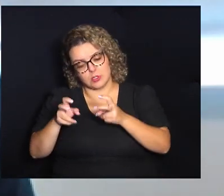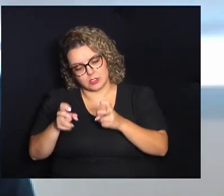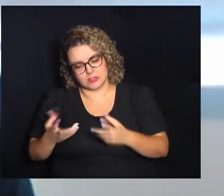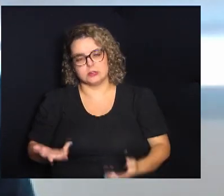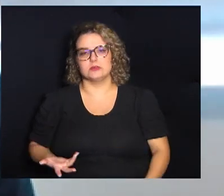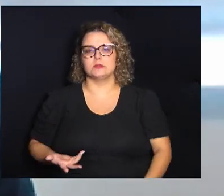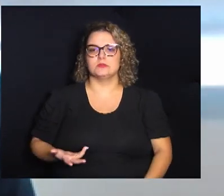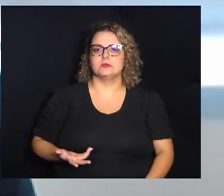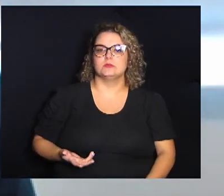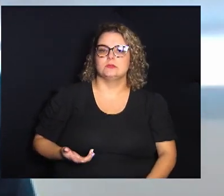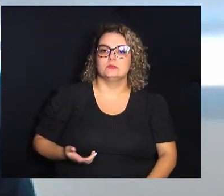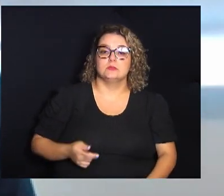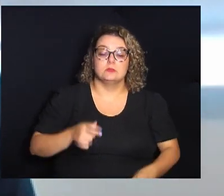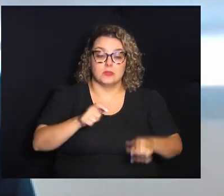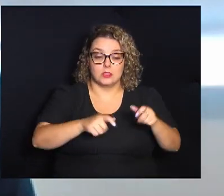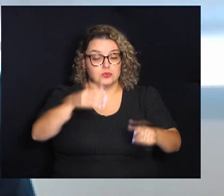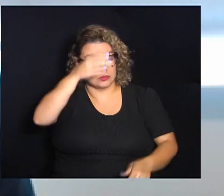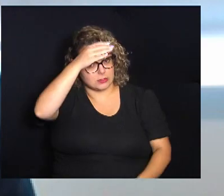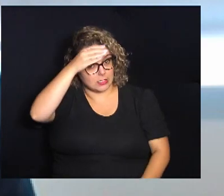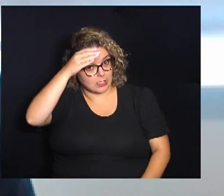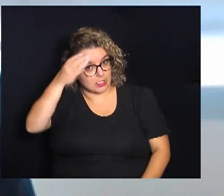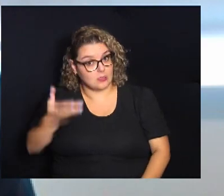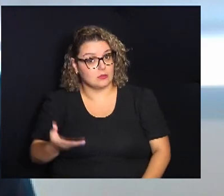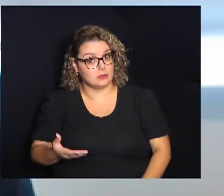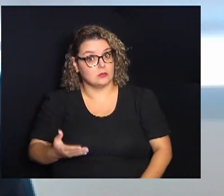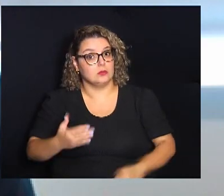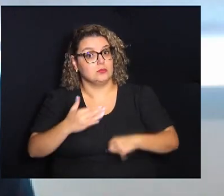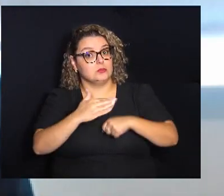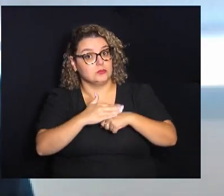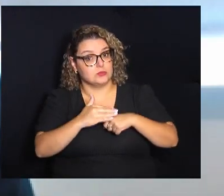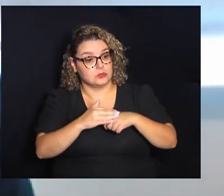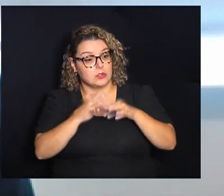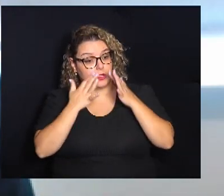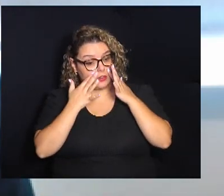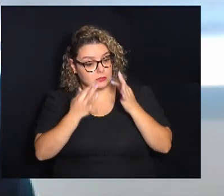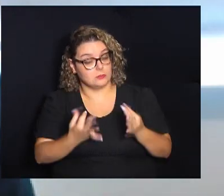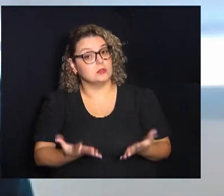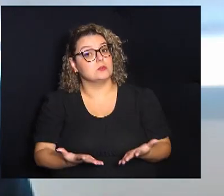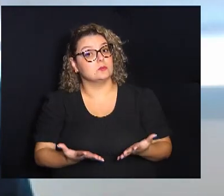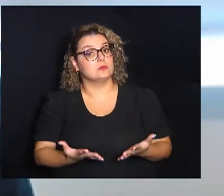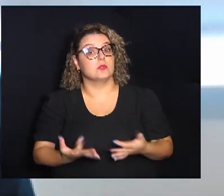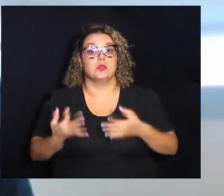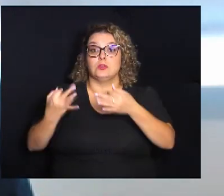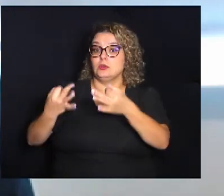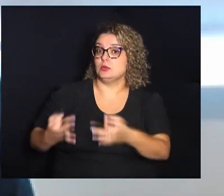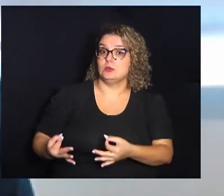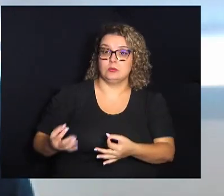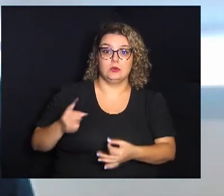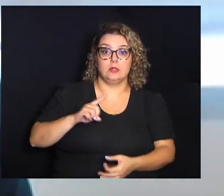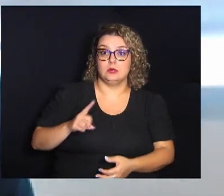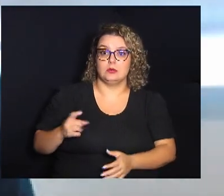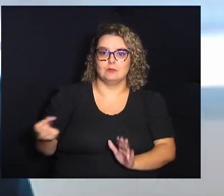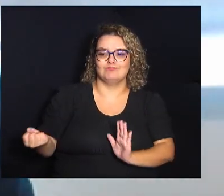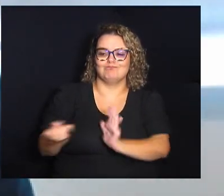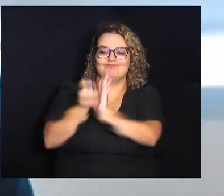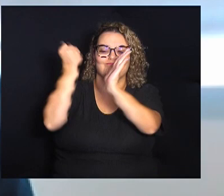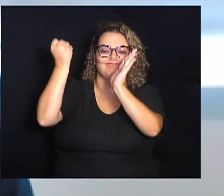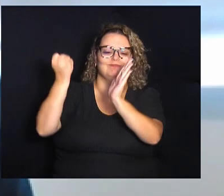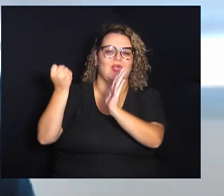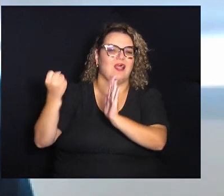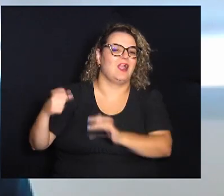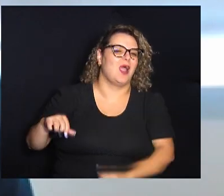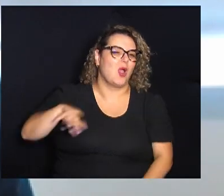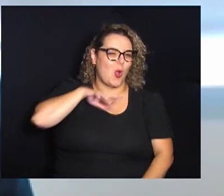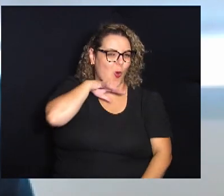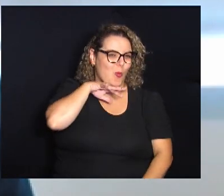seus usuários com uma forma atenciosa e carinhosa, para justamente você não macular o próprio mercado. Então, a regulamentação